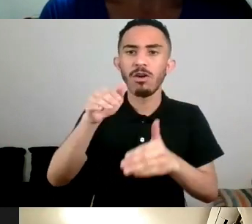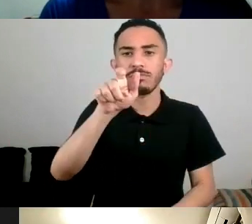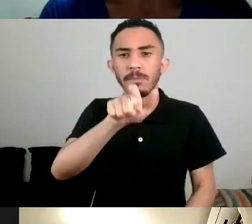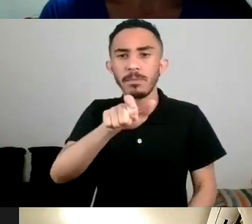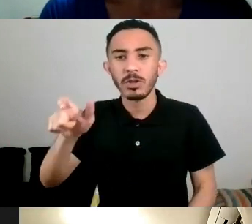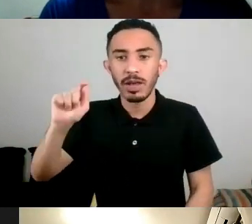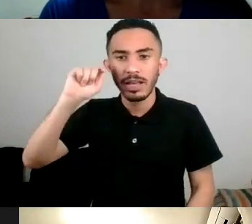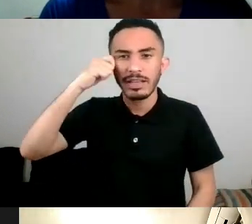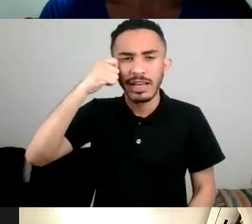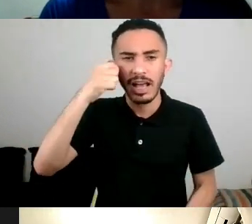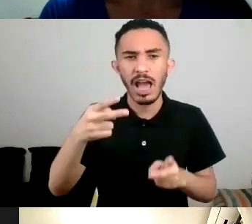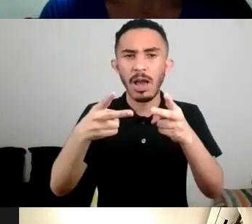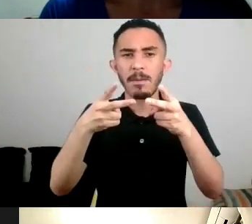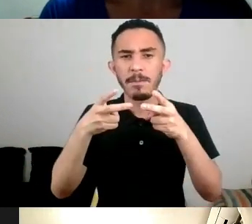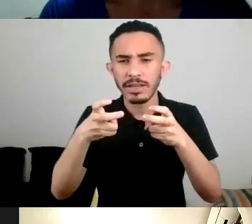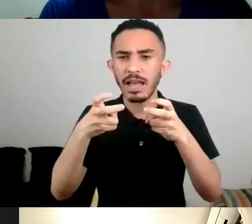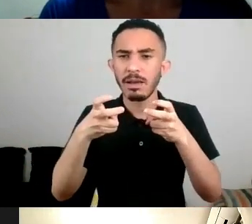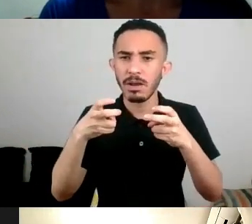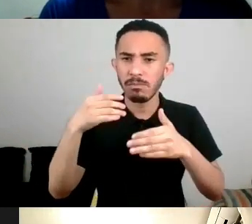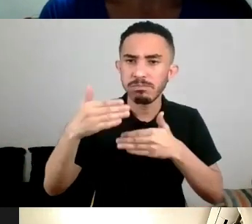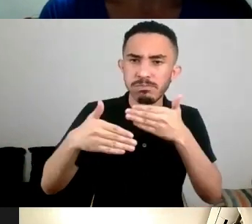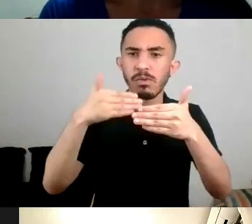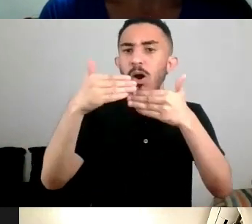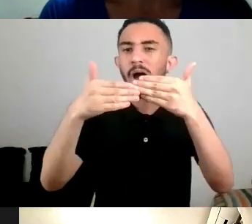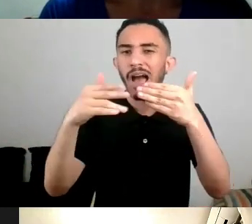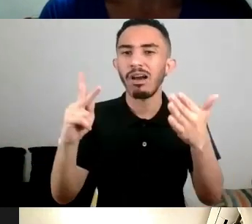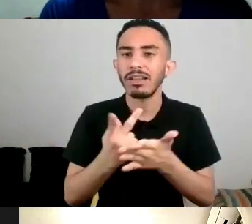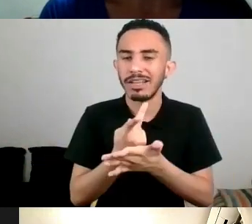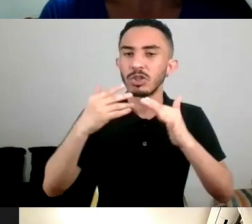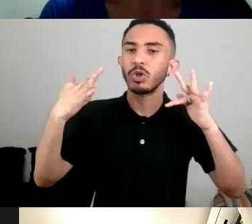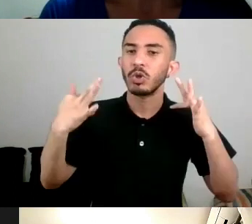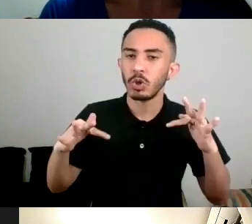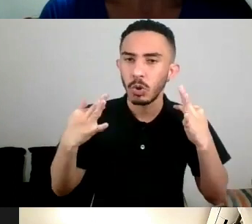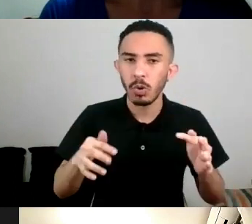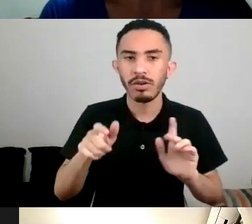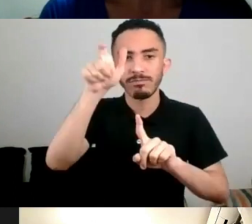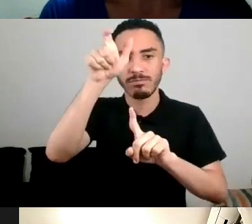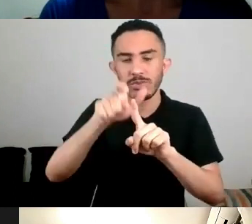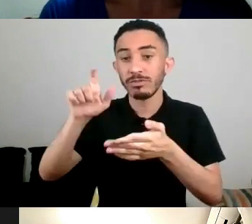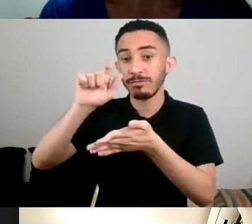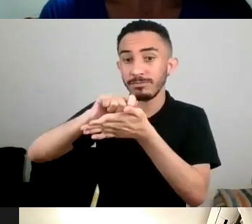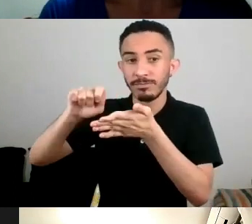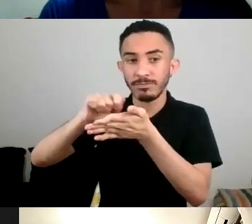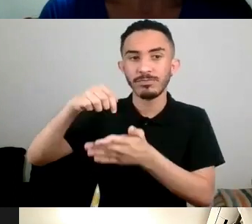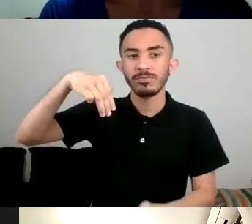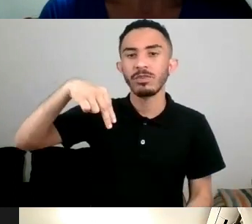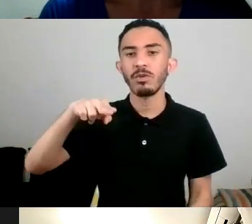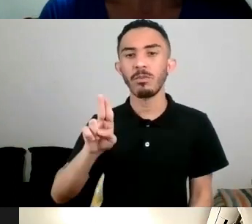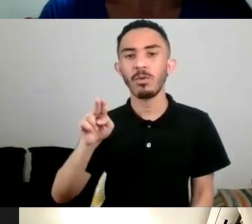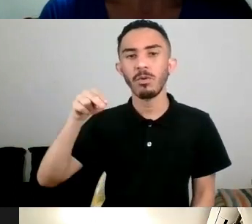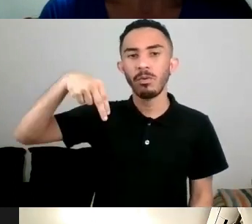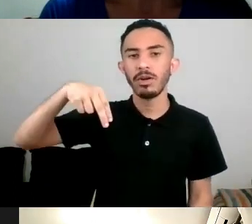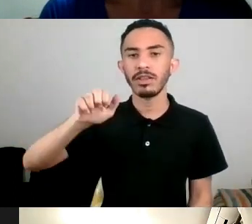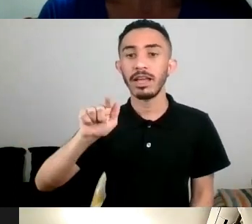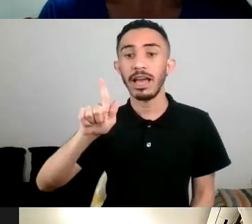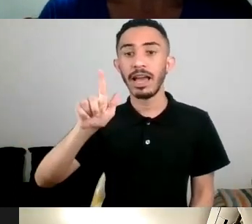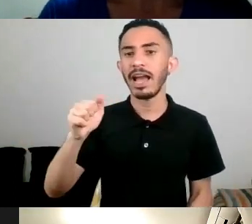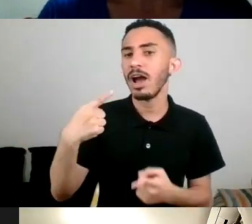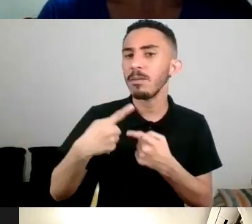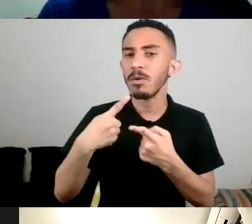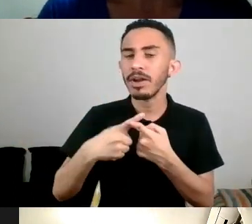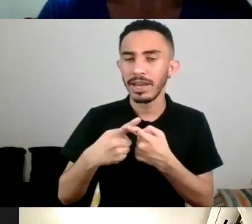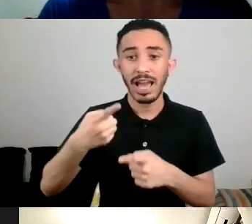negra, verificamos que sua formação é geralmente dolorosa, como afirma Munanga, sobretudo porque estamos inseridos